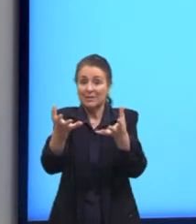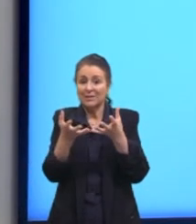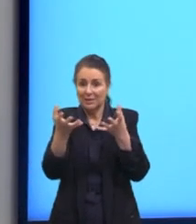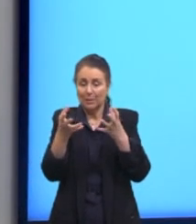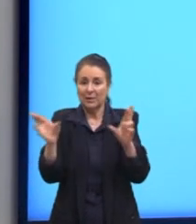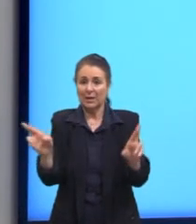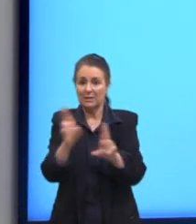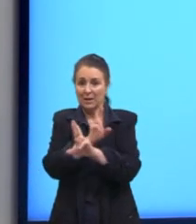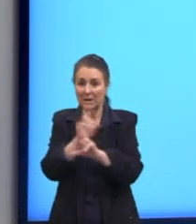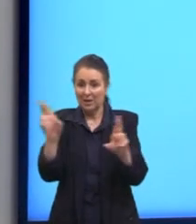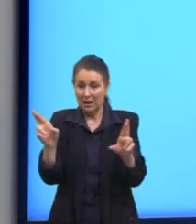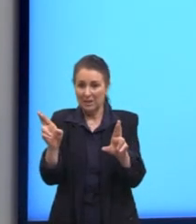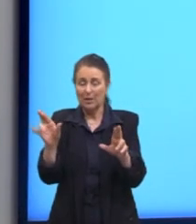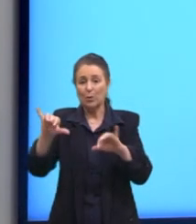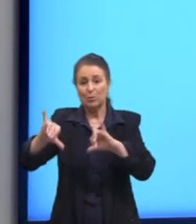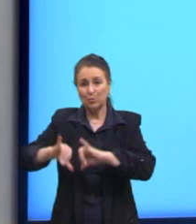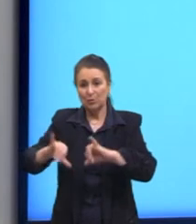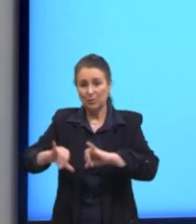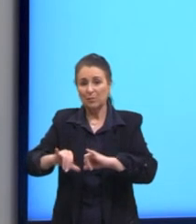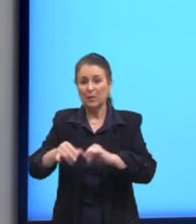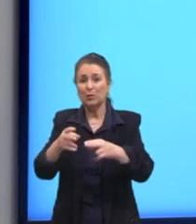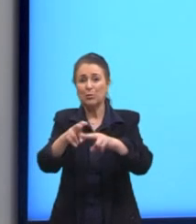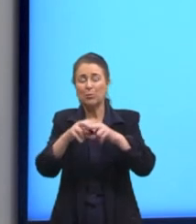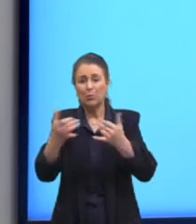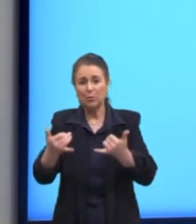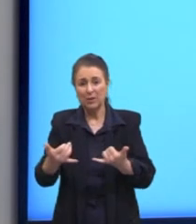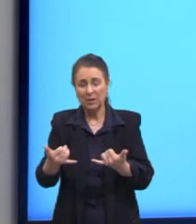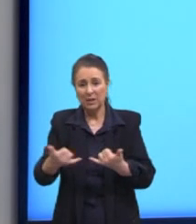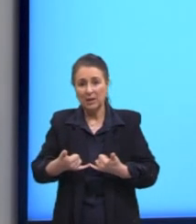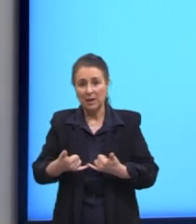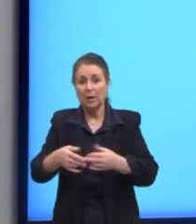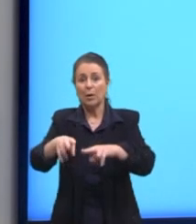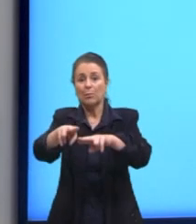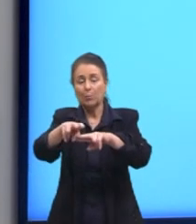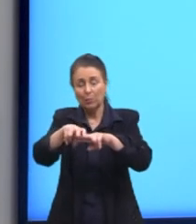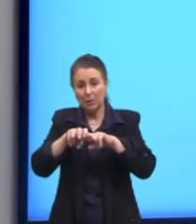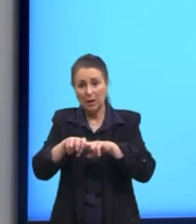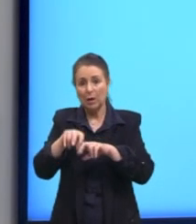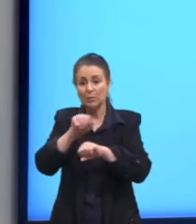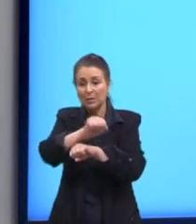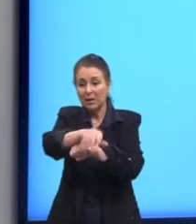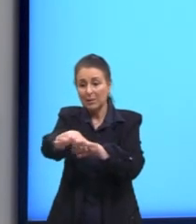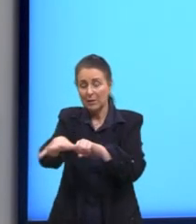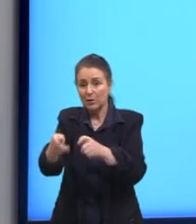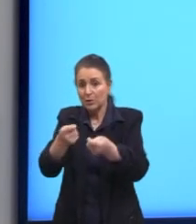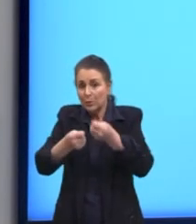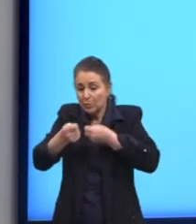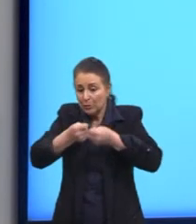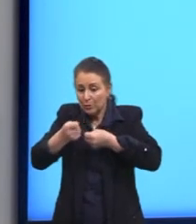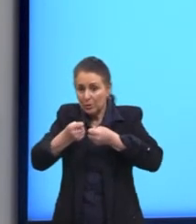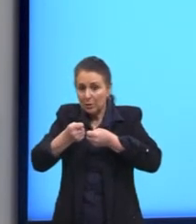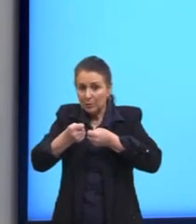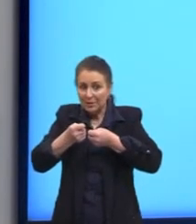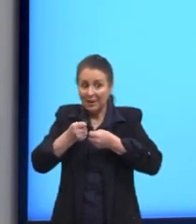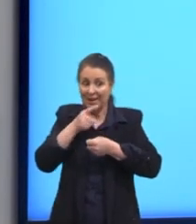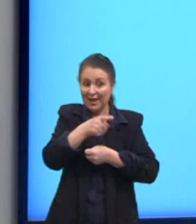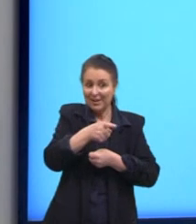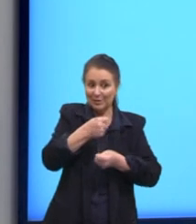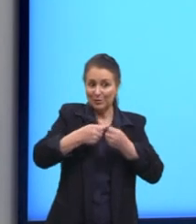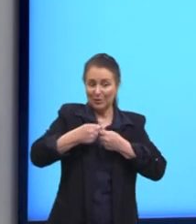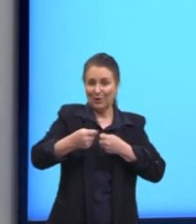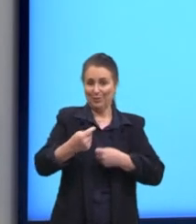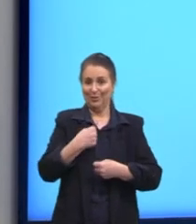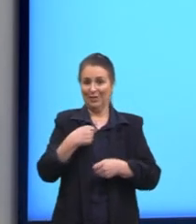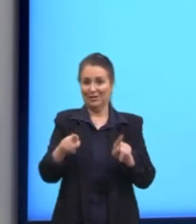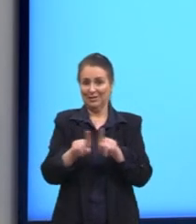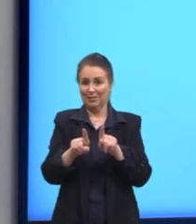relação sadomasoquista com as estruturas midiáticas na qual tanto controlamos quanto somos controlados.